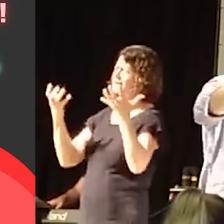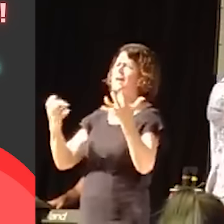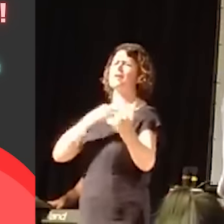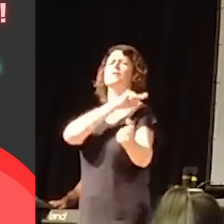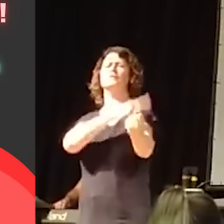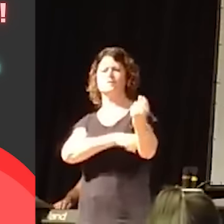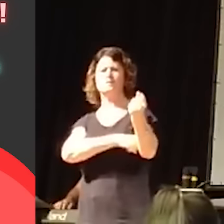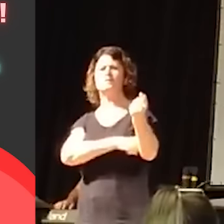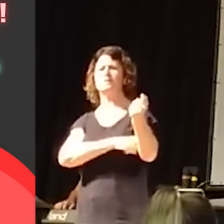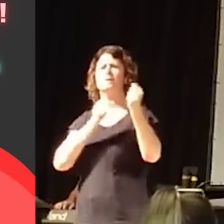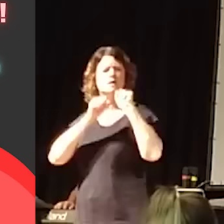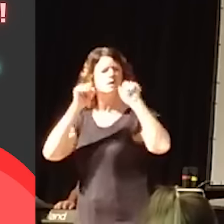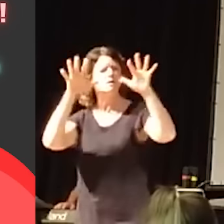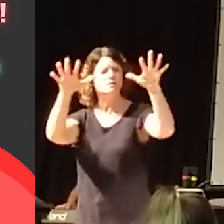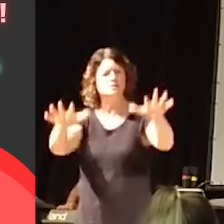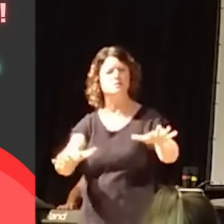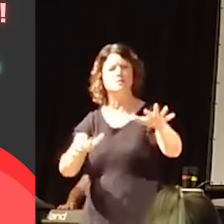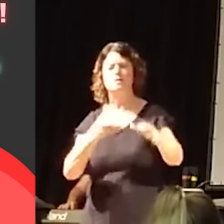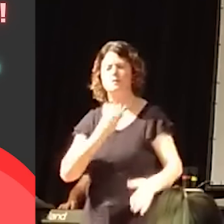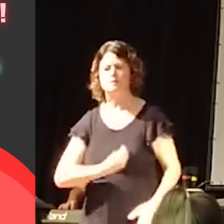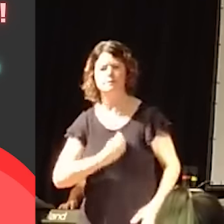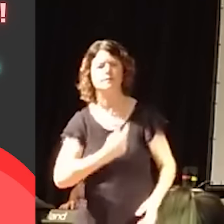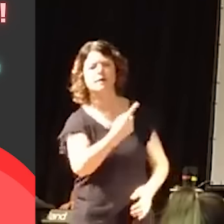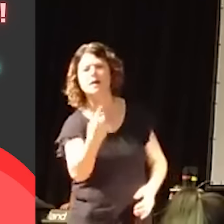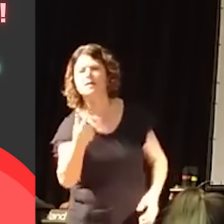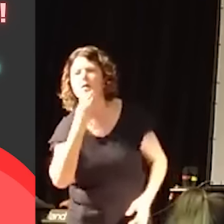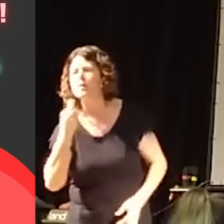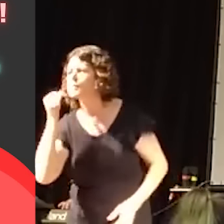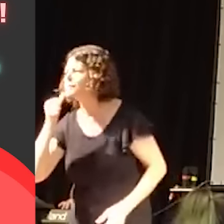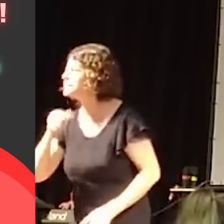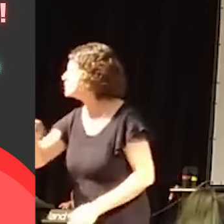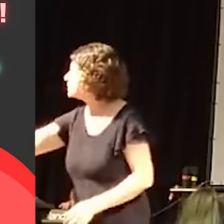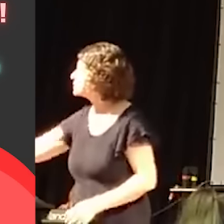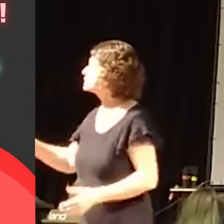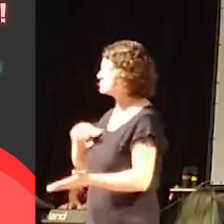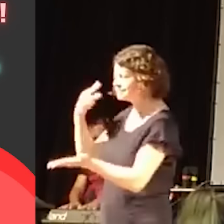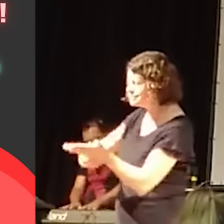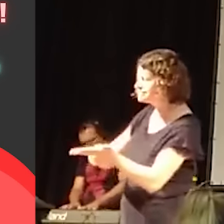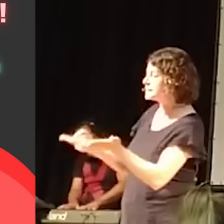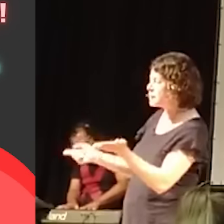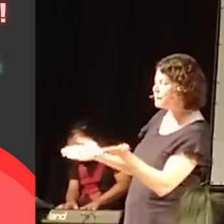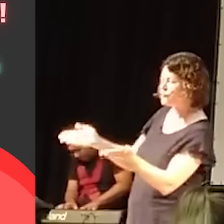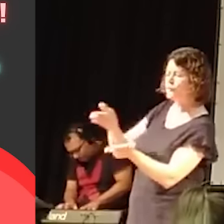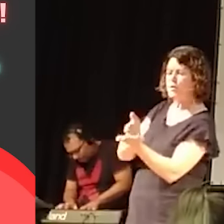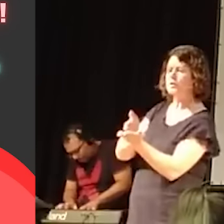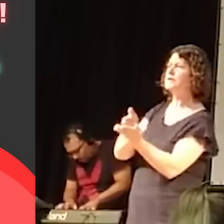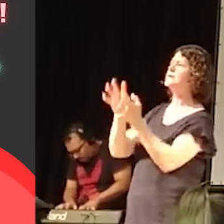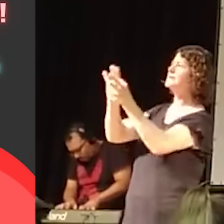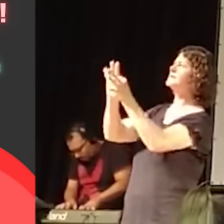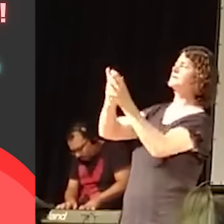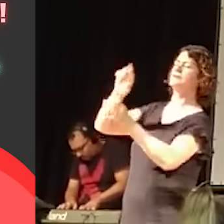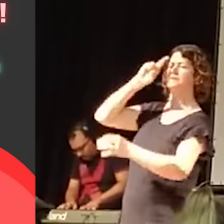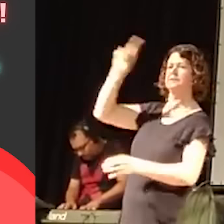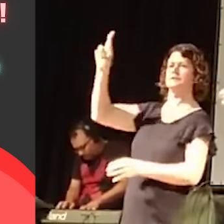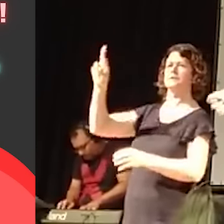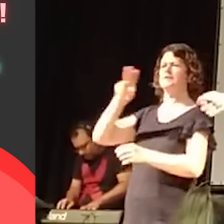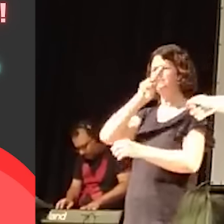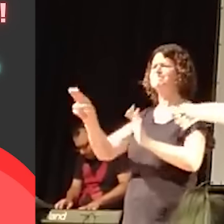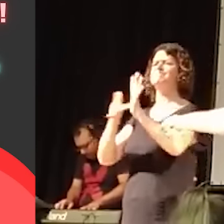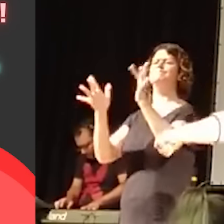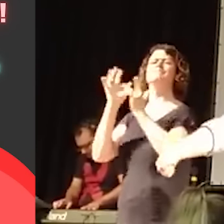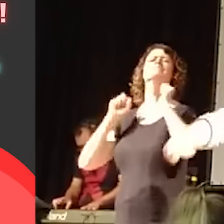Eu abençoo a vida de cada homem e mulher hoje que tá fazendo uma aliança contigo e tá voltando no Senhor em nome de Jesus eu os